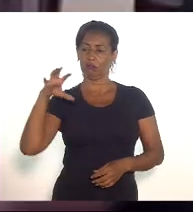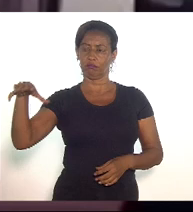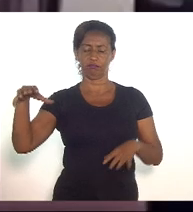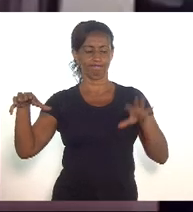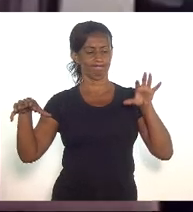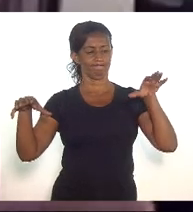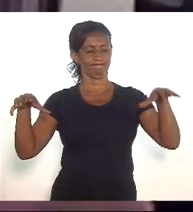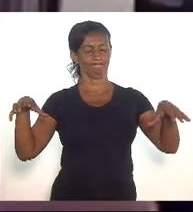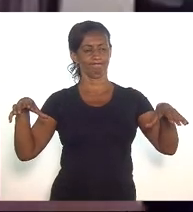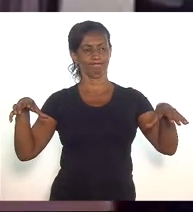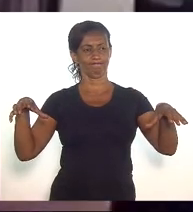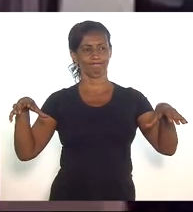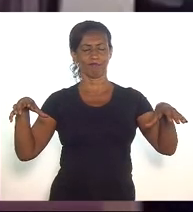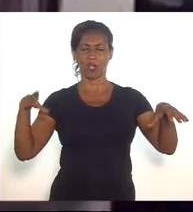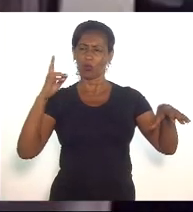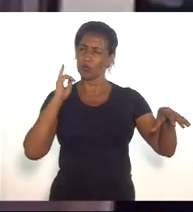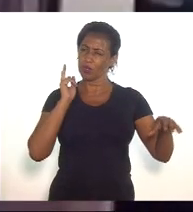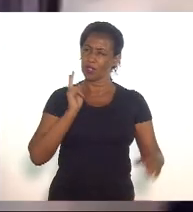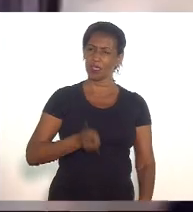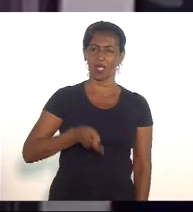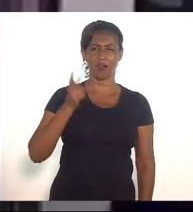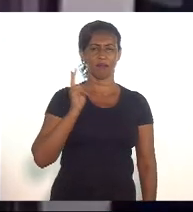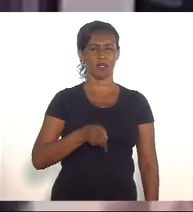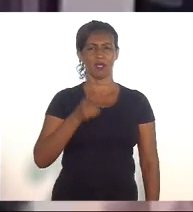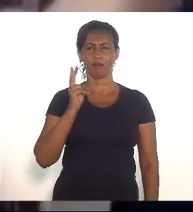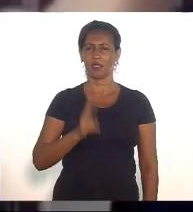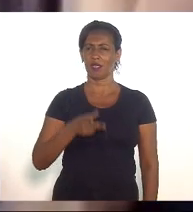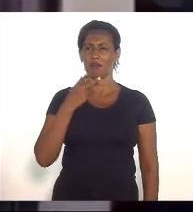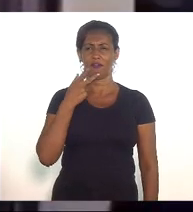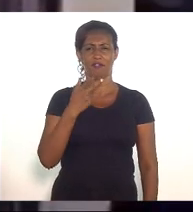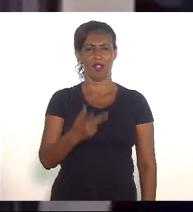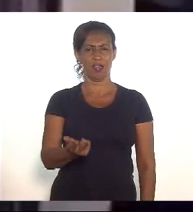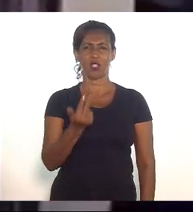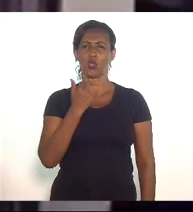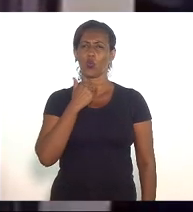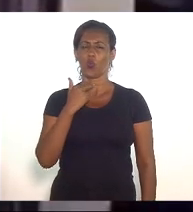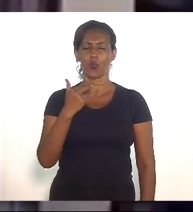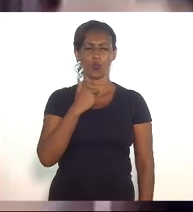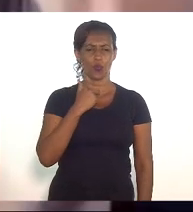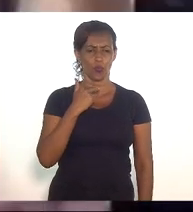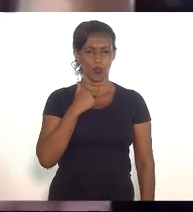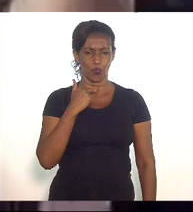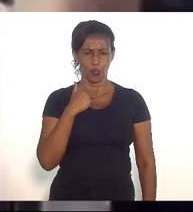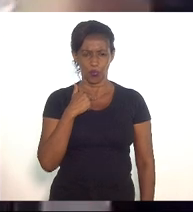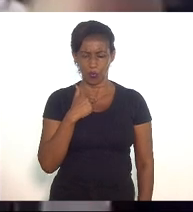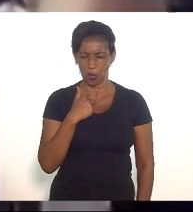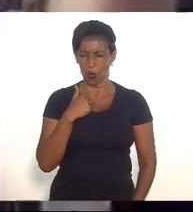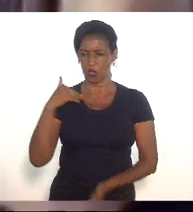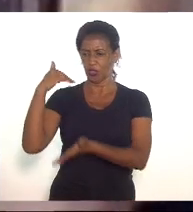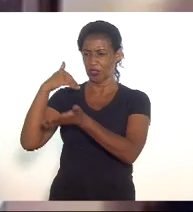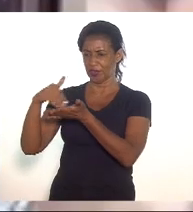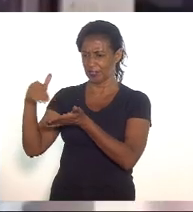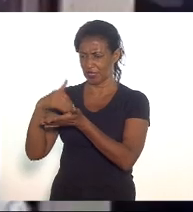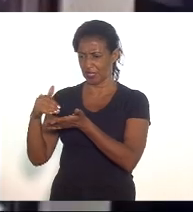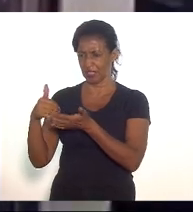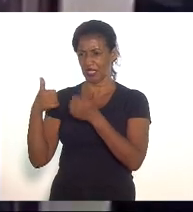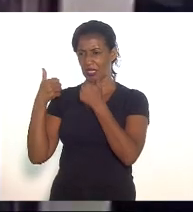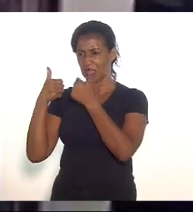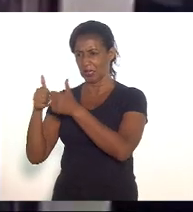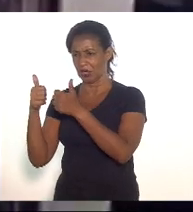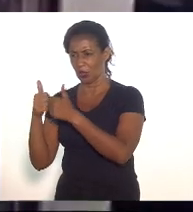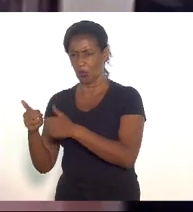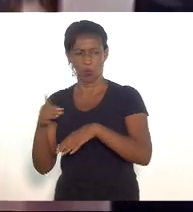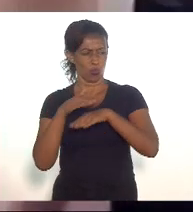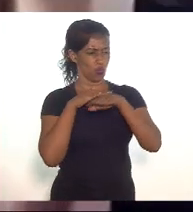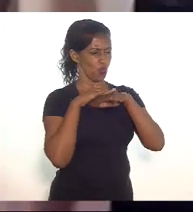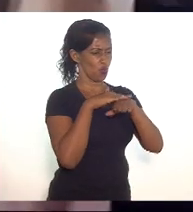eu sempre falei o tempo todo, é inadmissível, né? A Secretaria de Transporte não conversa